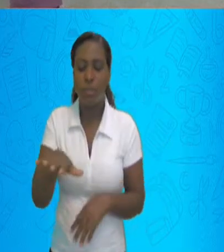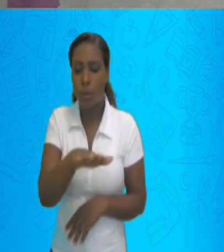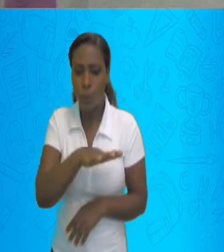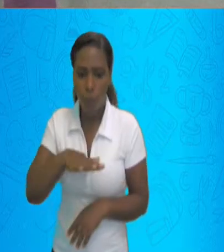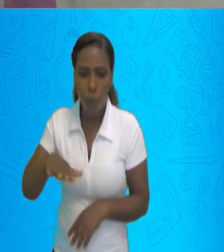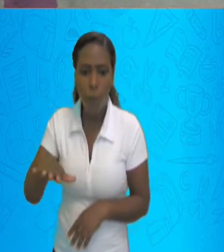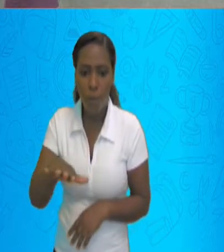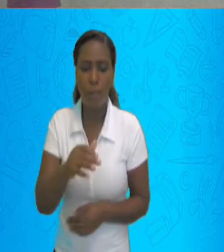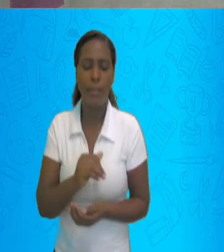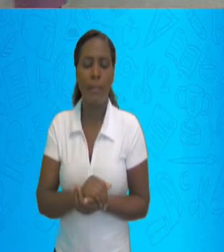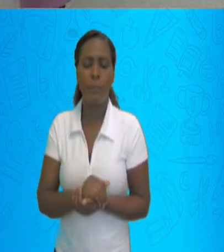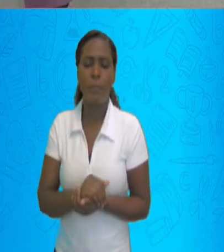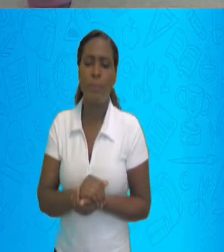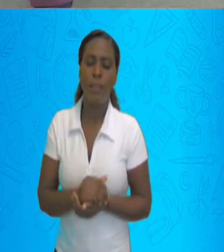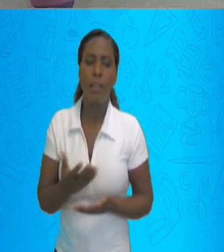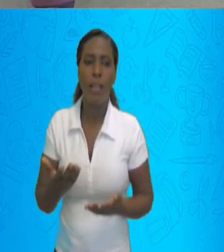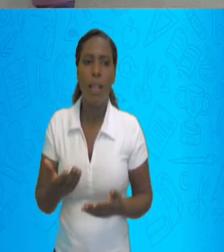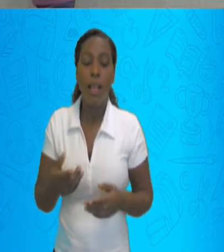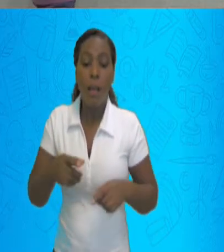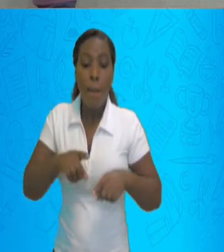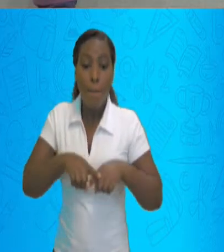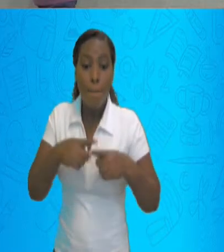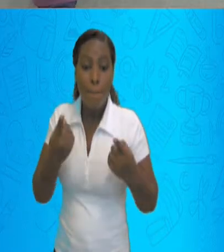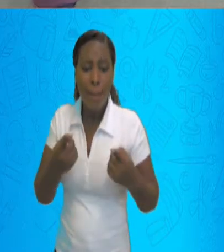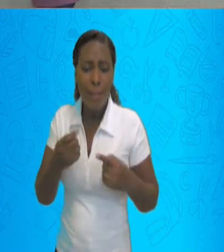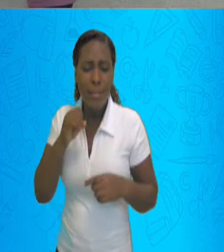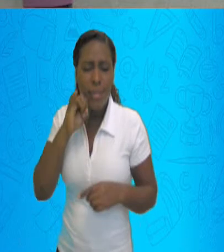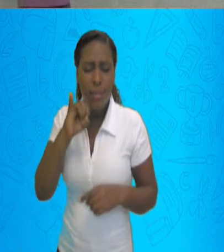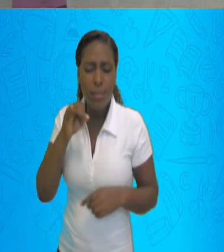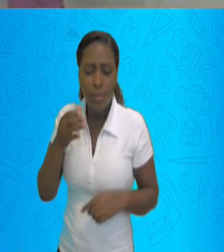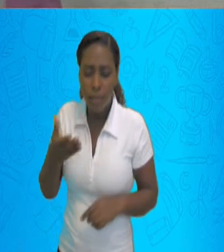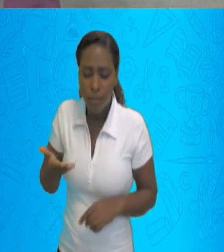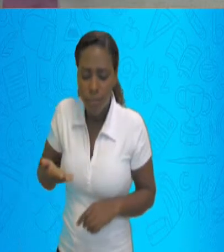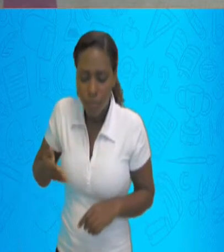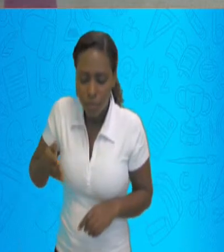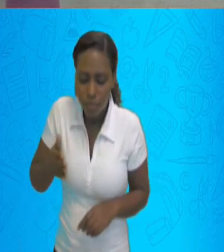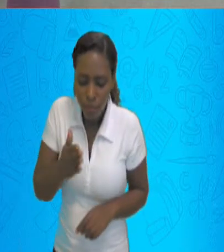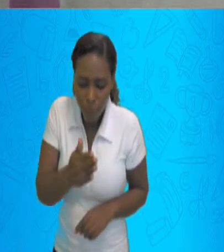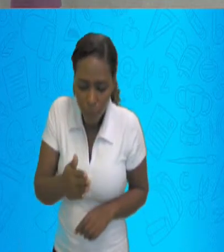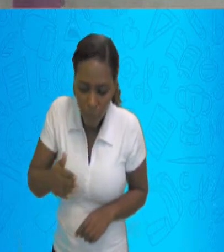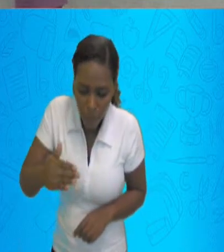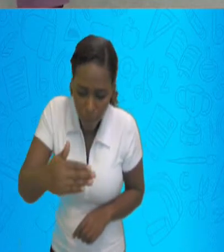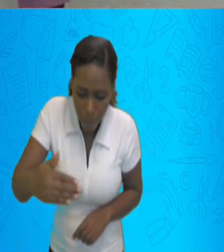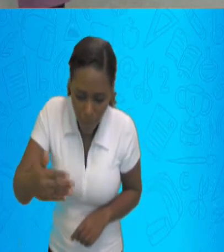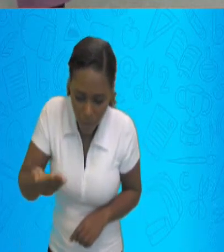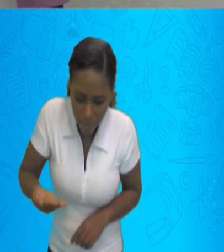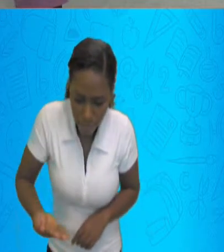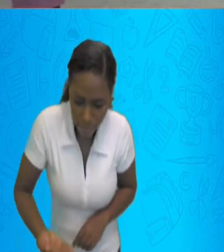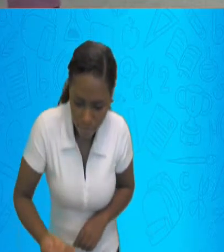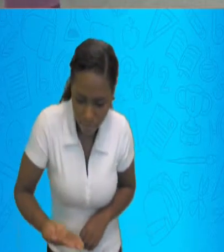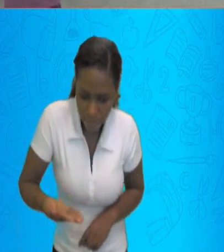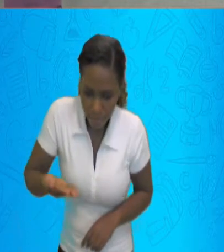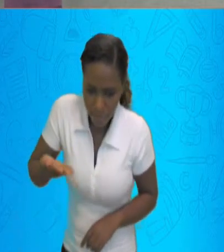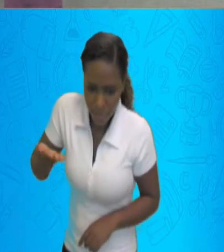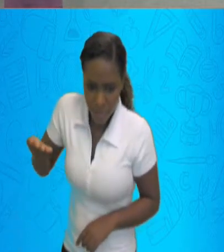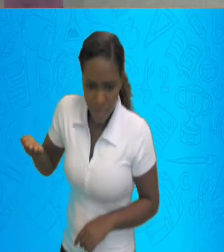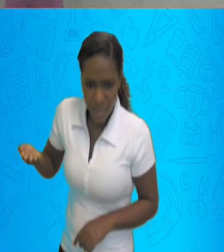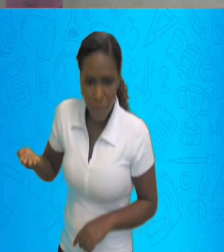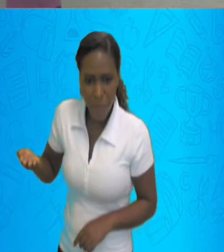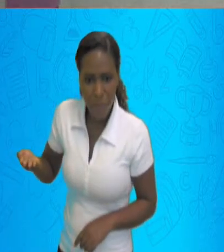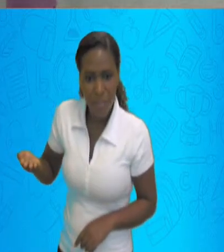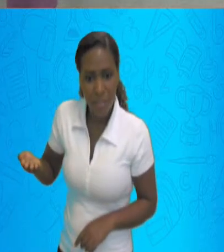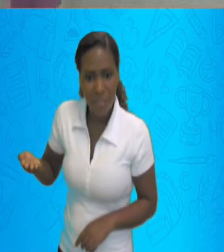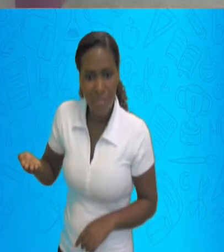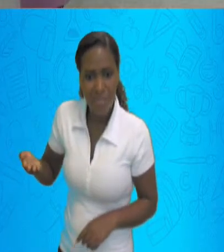do momento em que você retira pedaços ou pinta, né, no caso aqui da figura, nós vamos ter um número